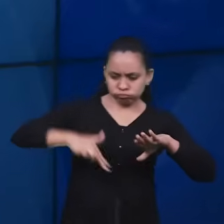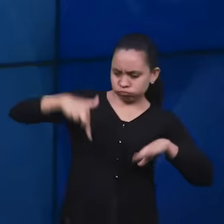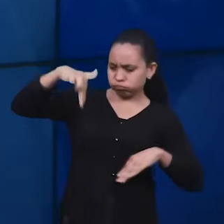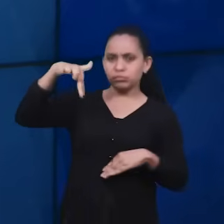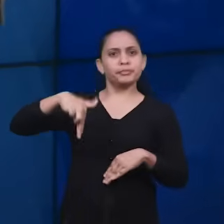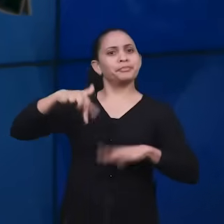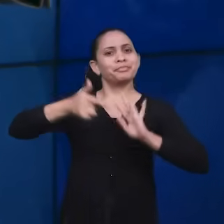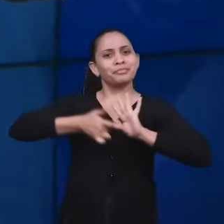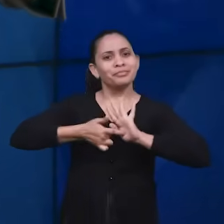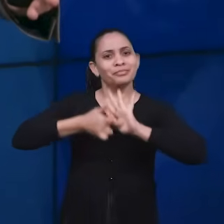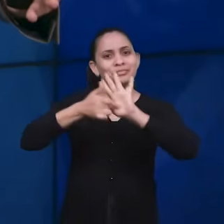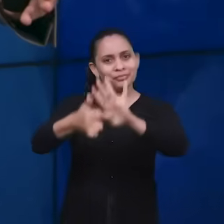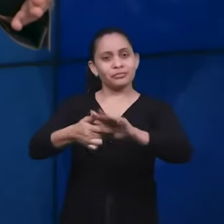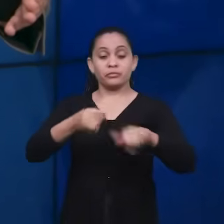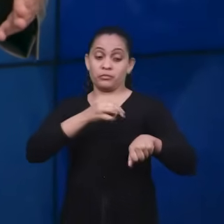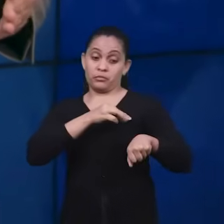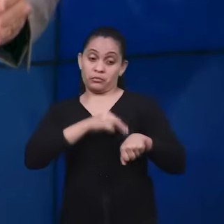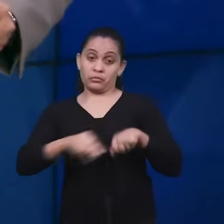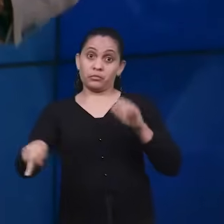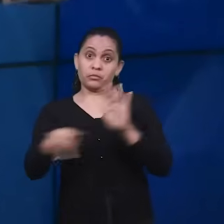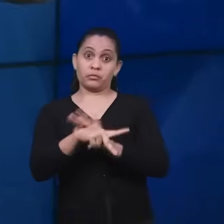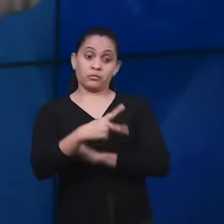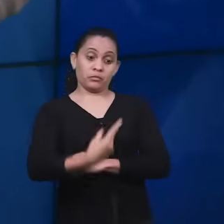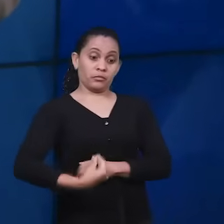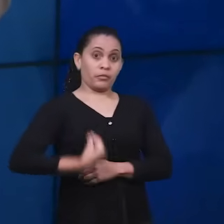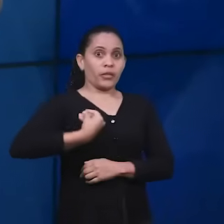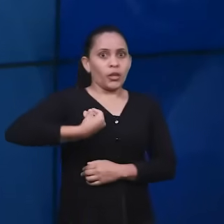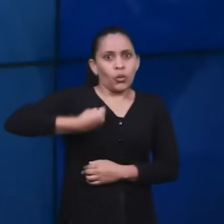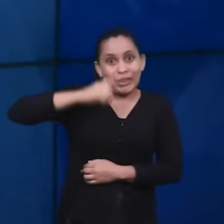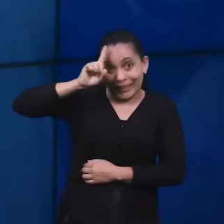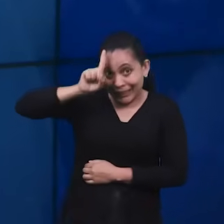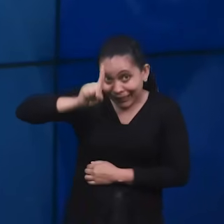apontando para o seu ministério terreno, aquele que é.